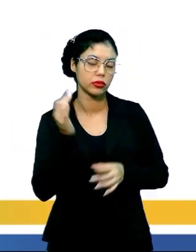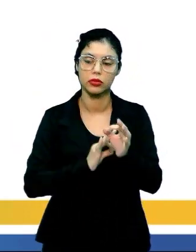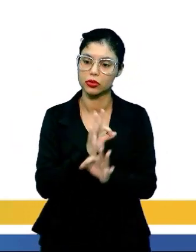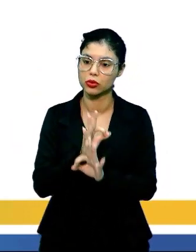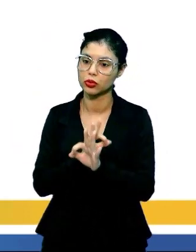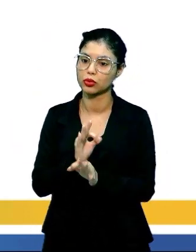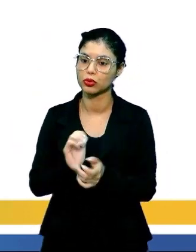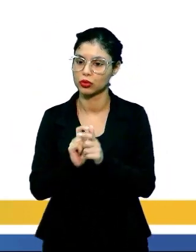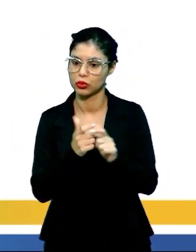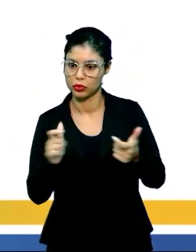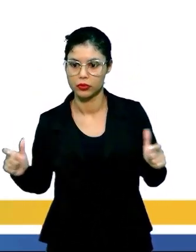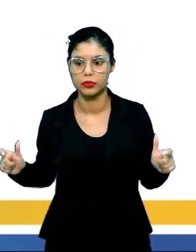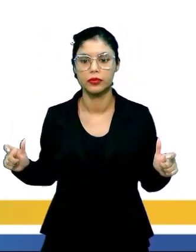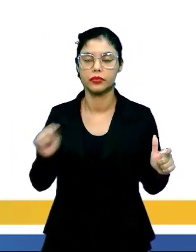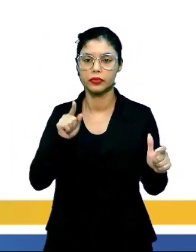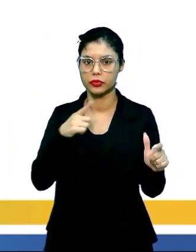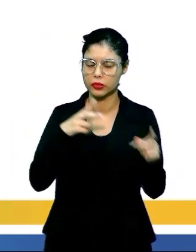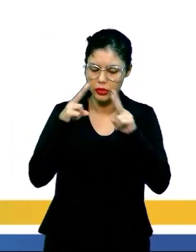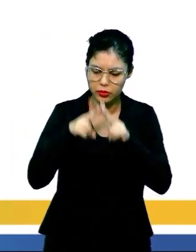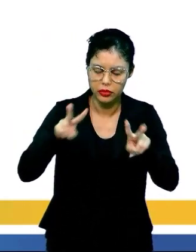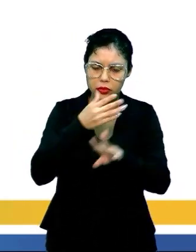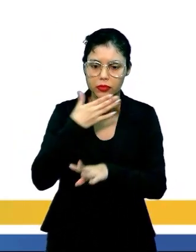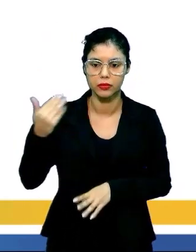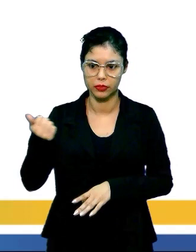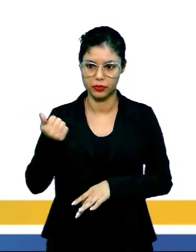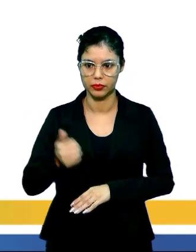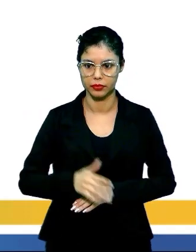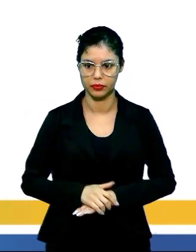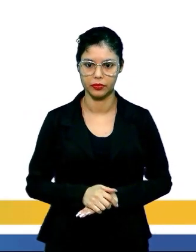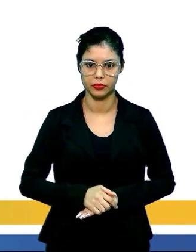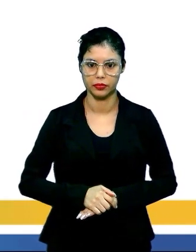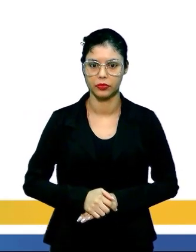organize em ordem crescente, tá? Porque você tem uma visibilidade maior.